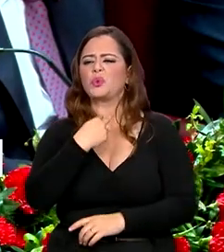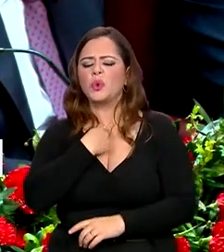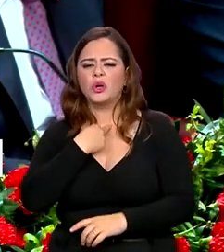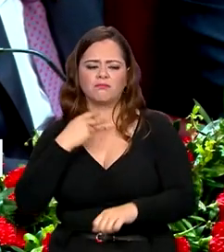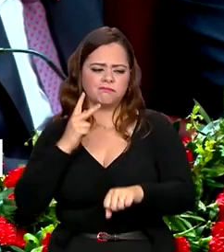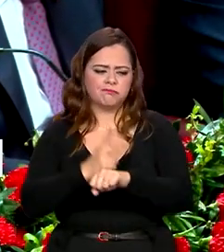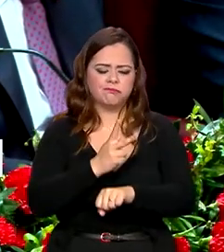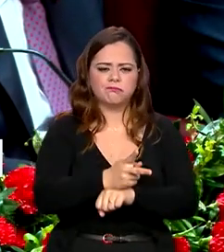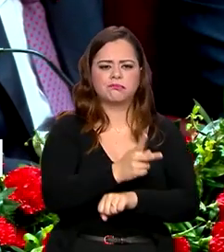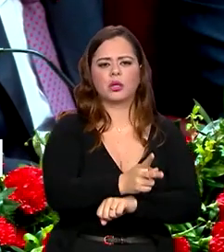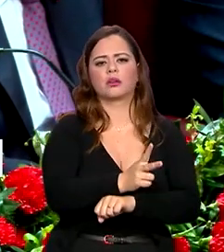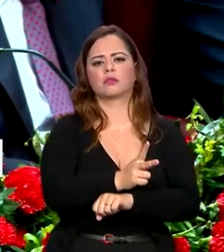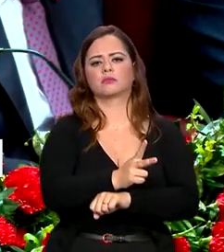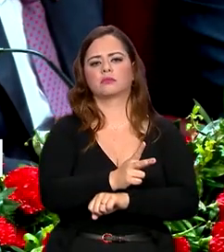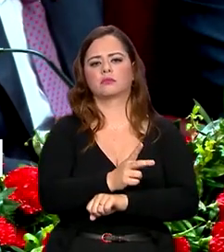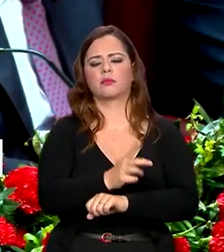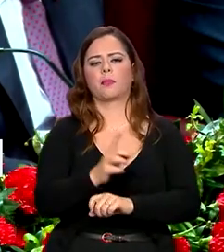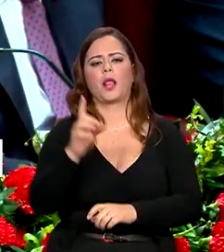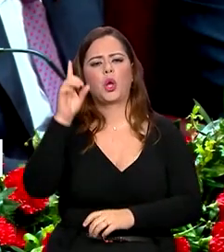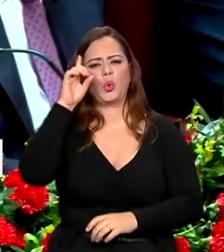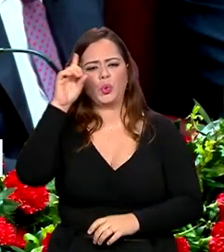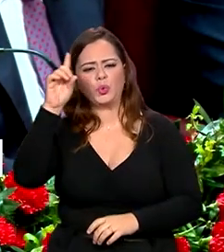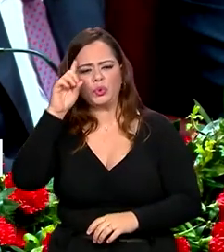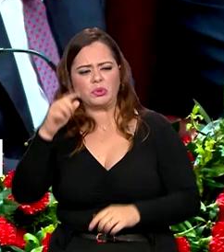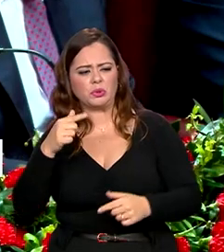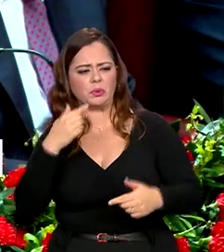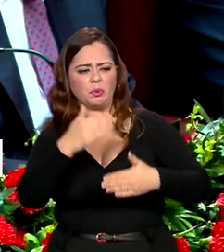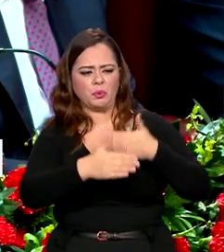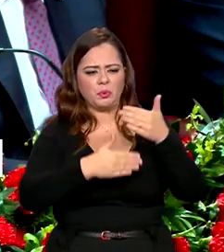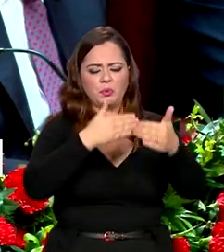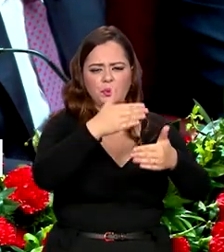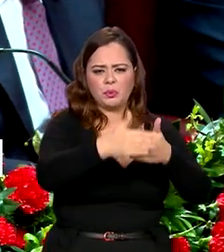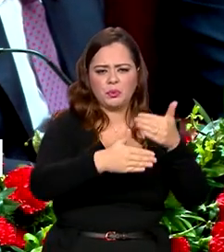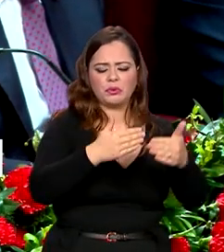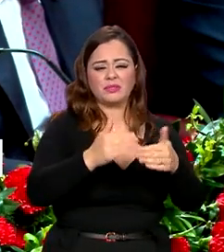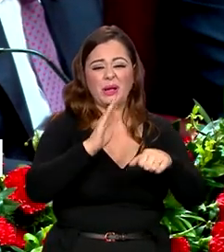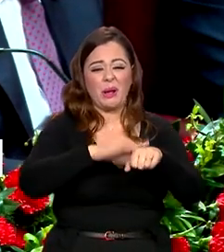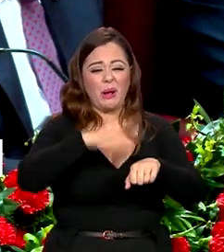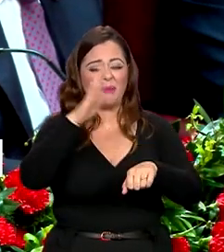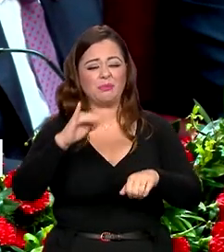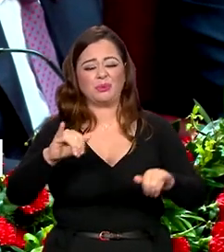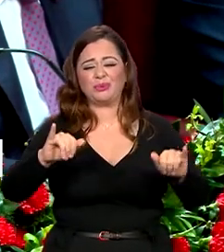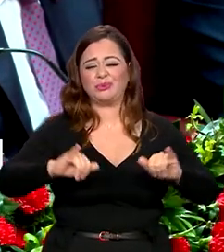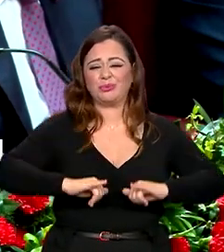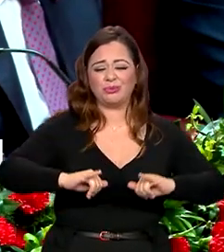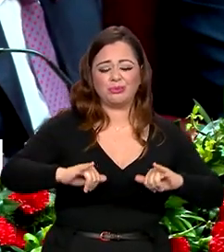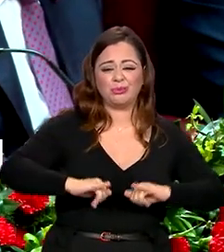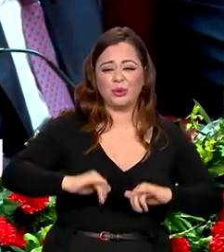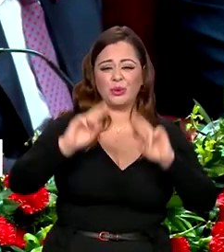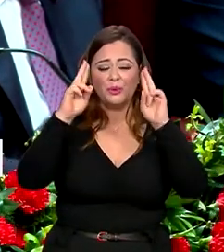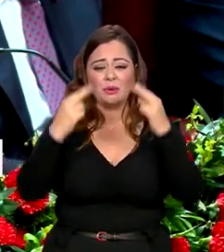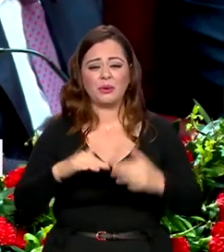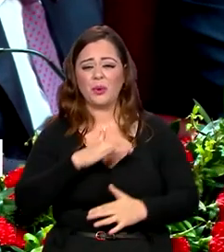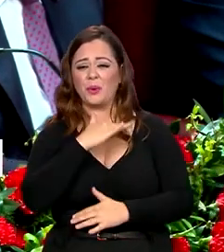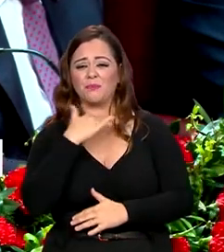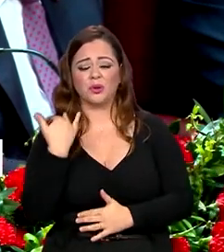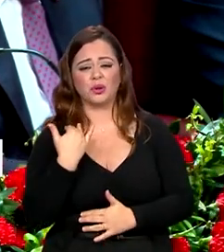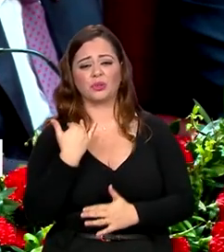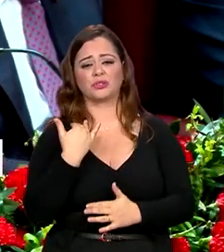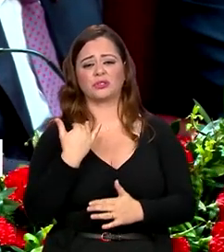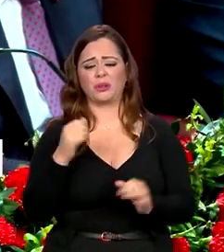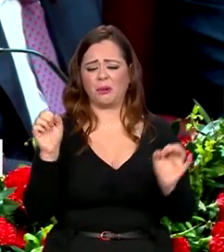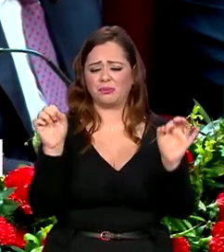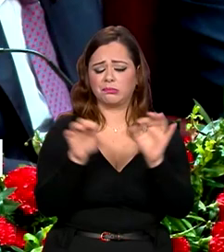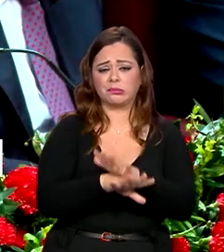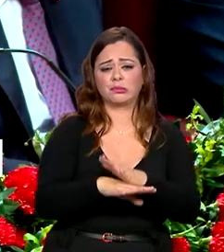indefinidamente. A cada dia que os combates prosseguem, aumenta o sofrimento humano, a perda de vidas e a destruição